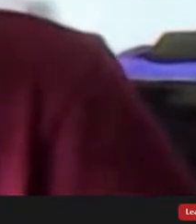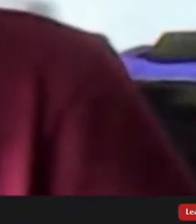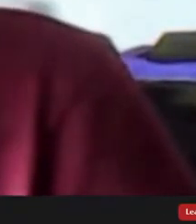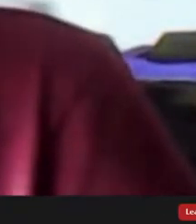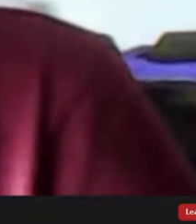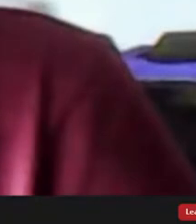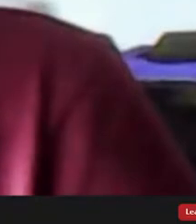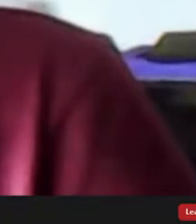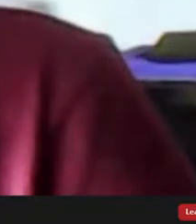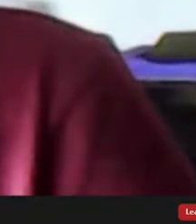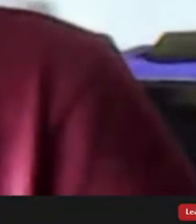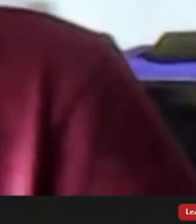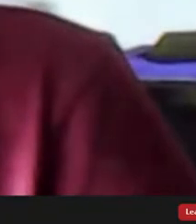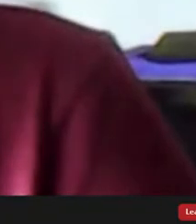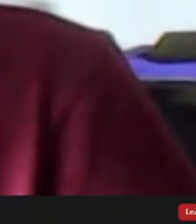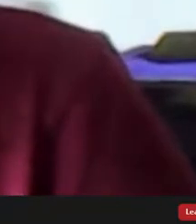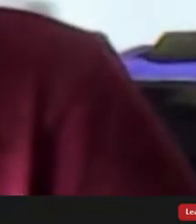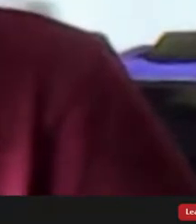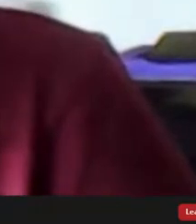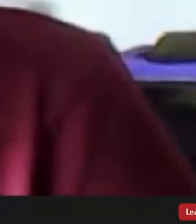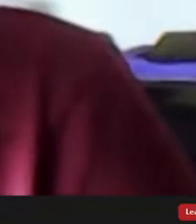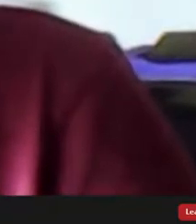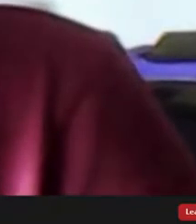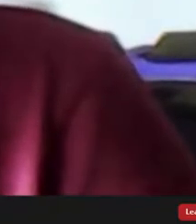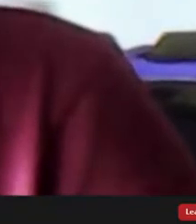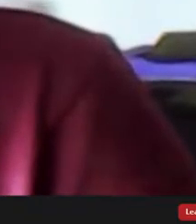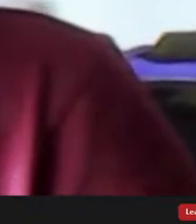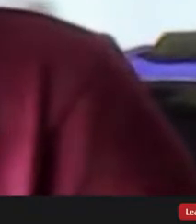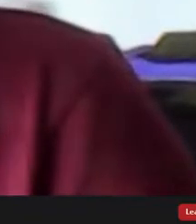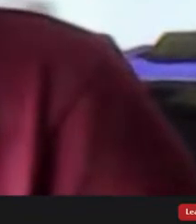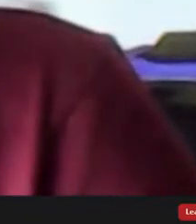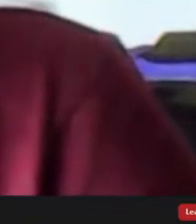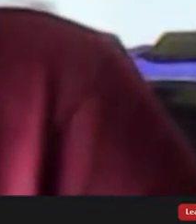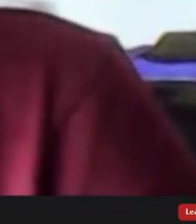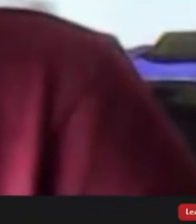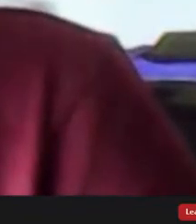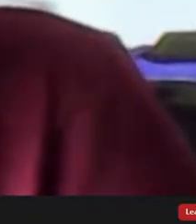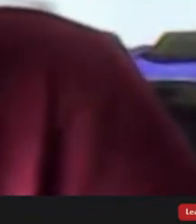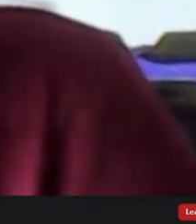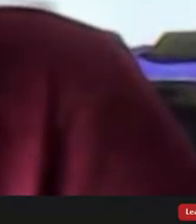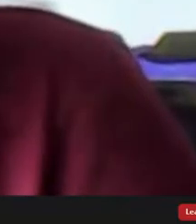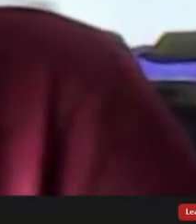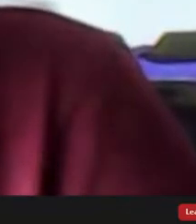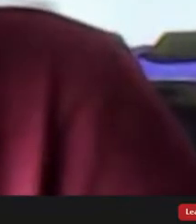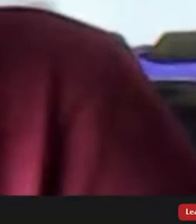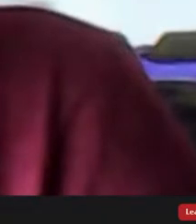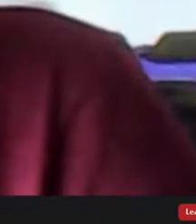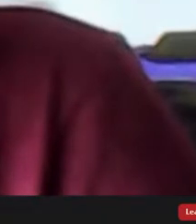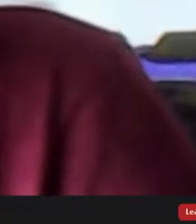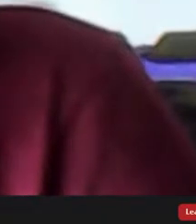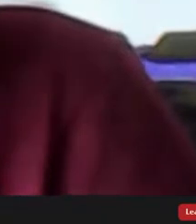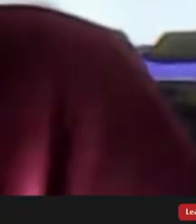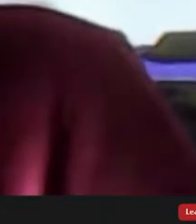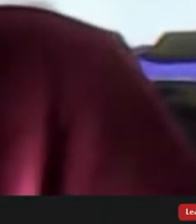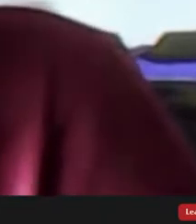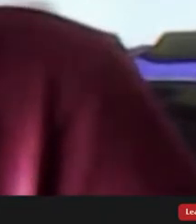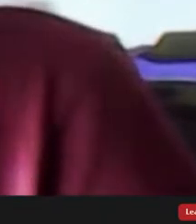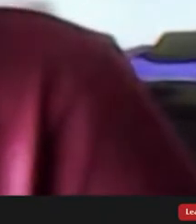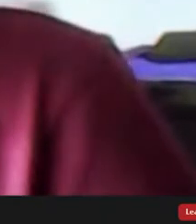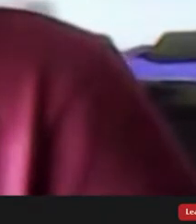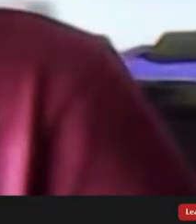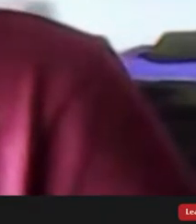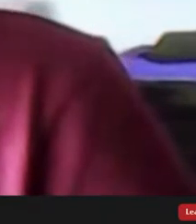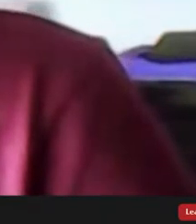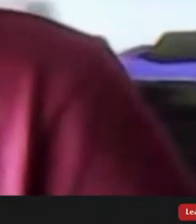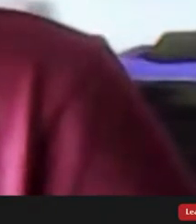desafios para preservando o direito à vida, evidentemente, garantir o direito à educação e garantir uma série